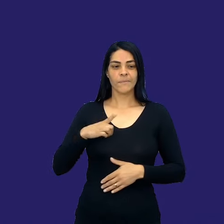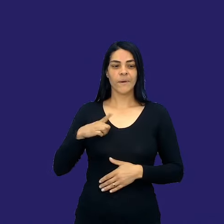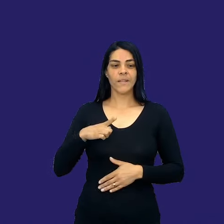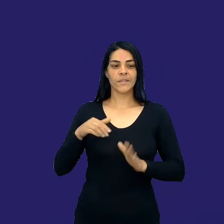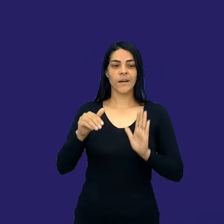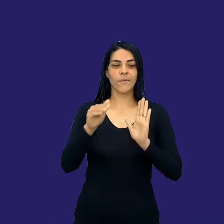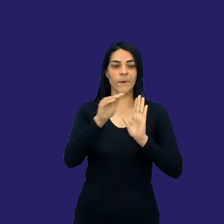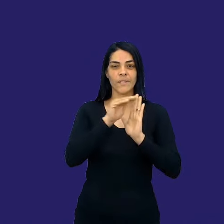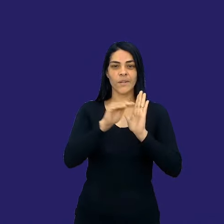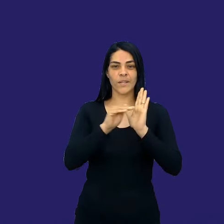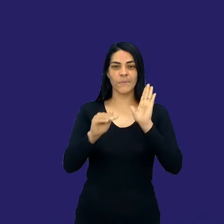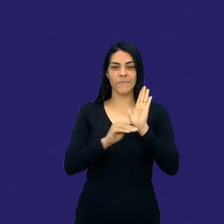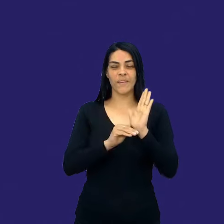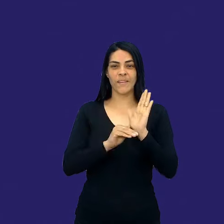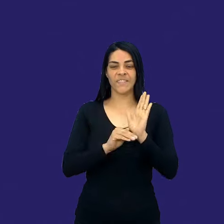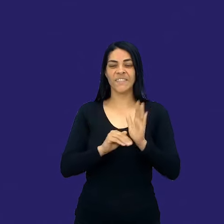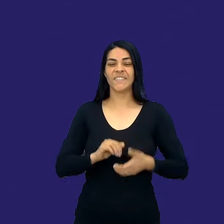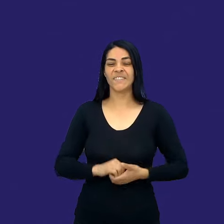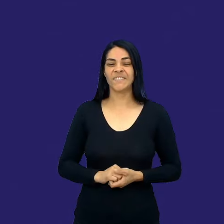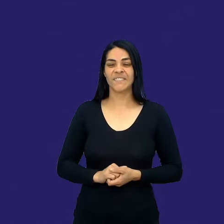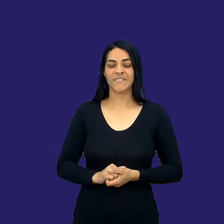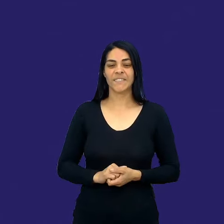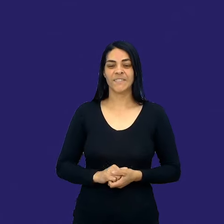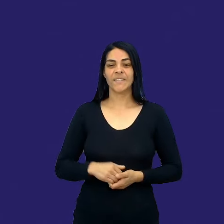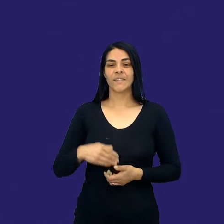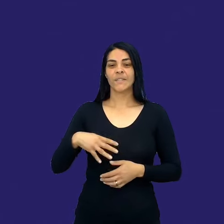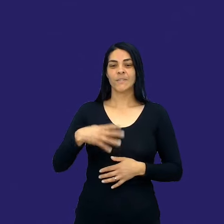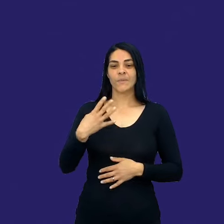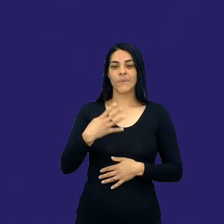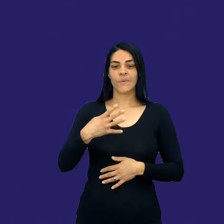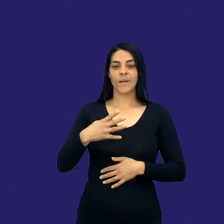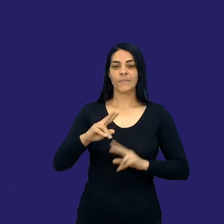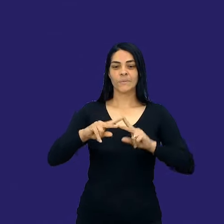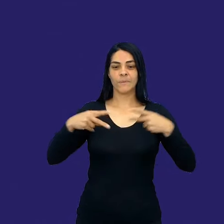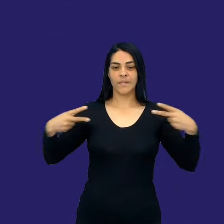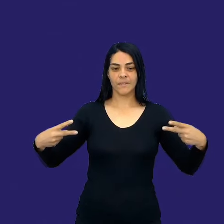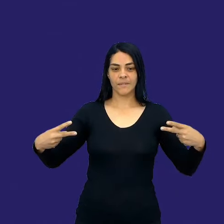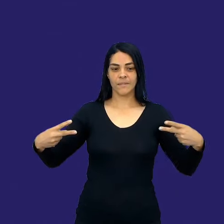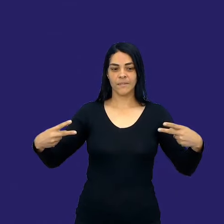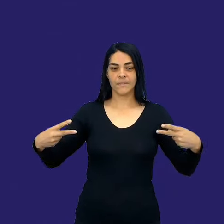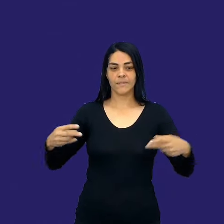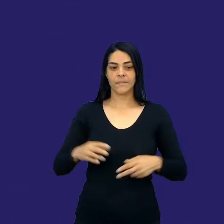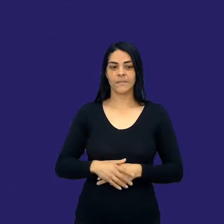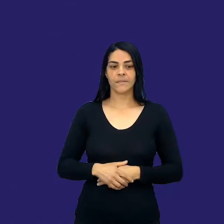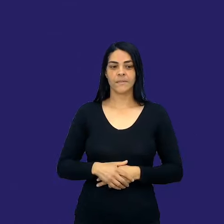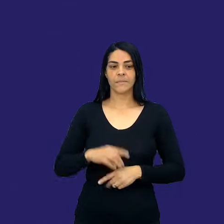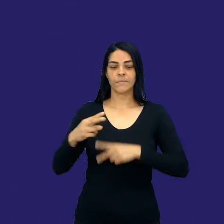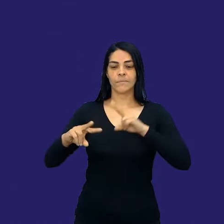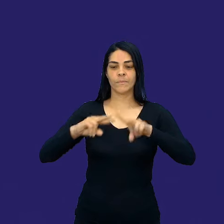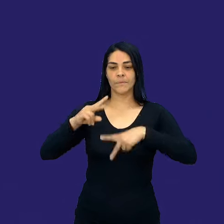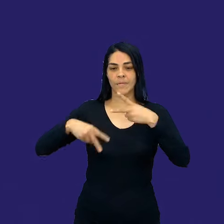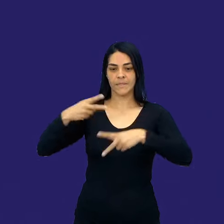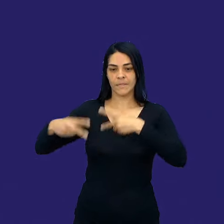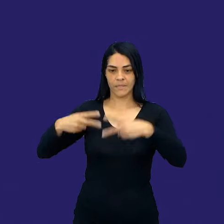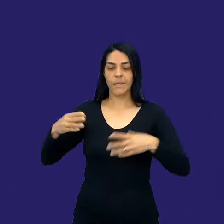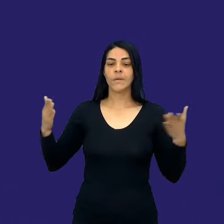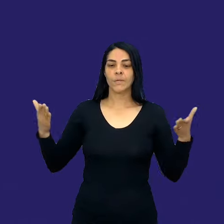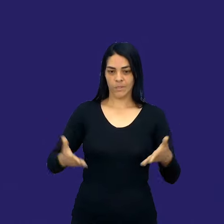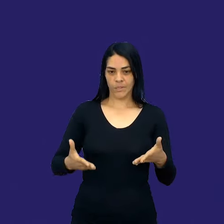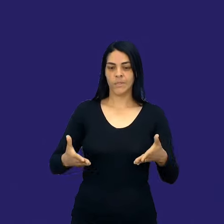formativo. Nosso roteiro formativo do quarto bimestre já está disponível para vocês, pelo mesmo